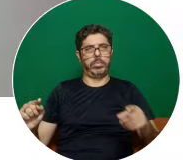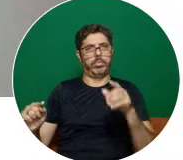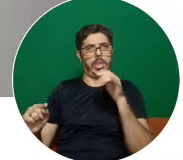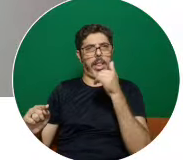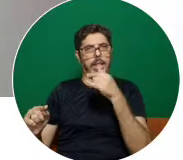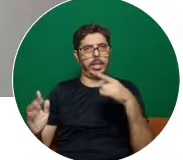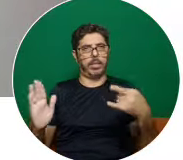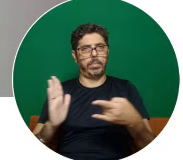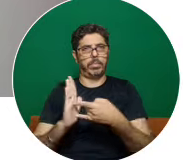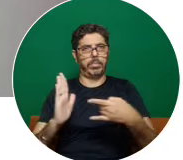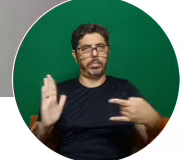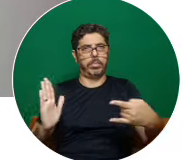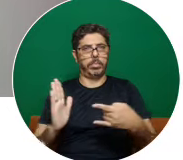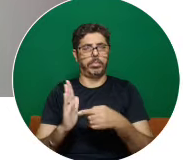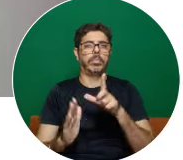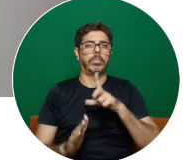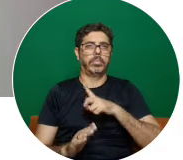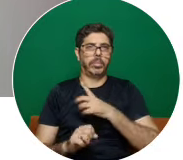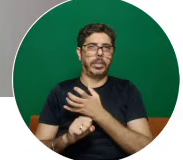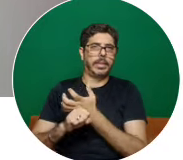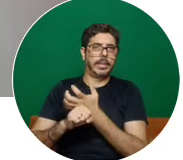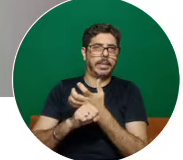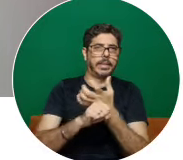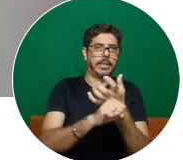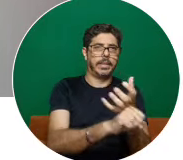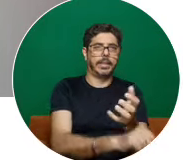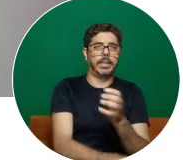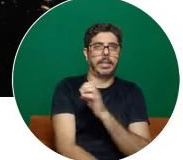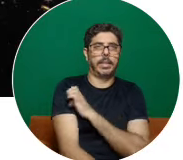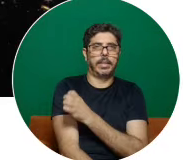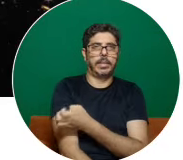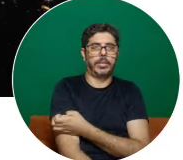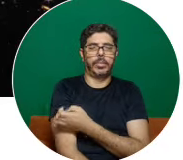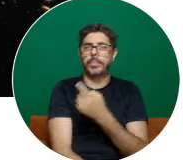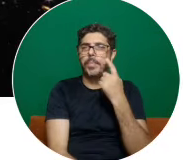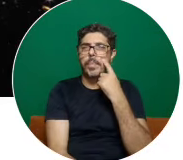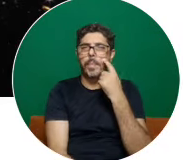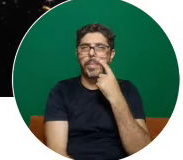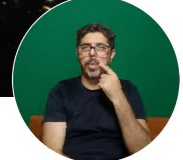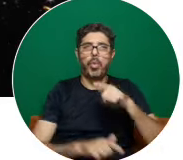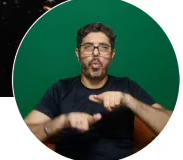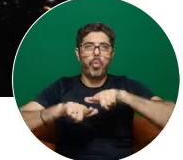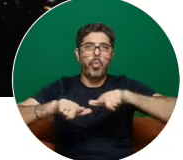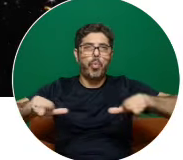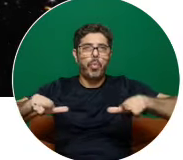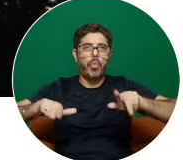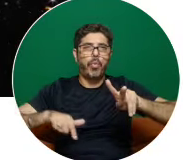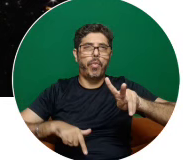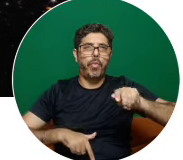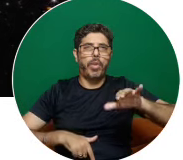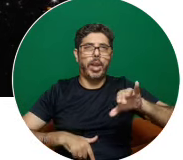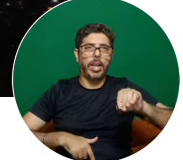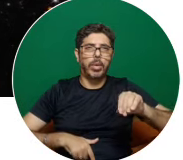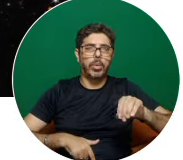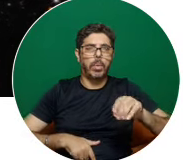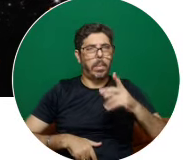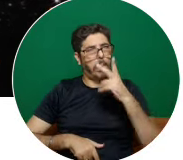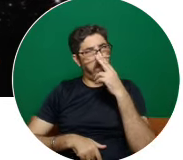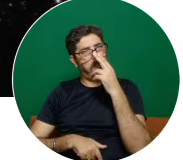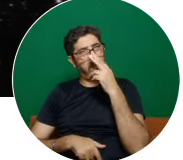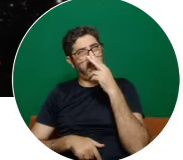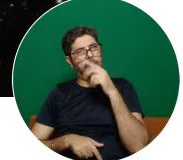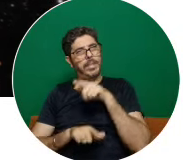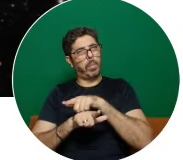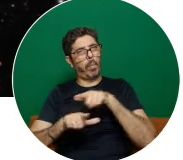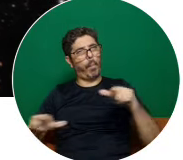Esse resultado tem uma implicação interessante. Pensamos o vácuo como um espaço sem matéria, mas o vácuo pode ter campos